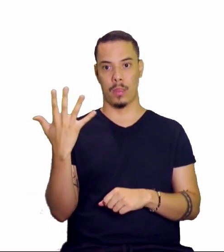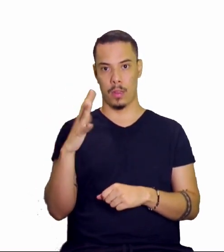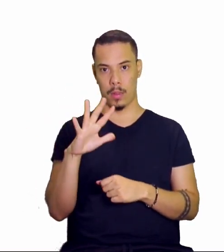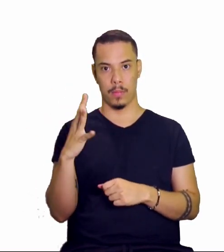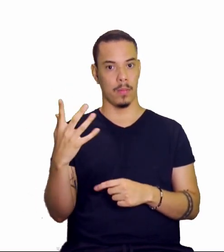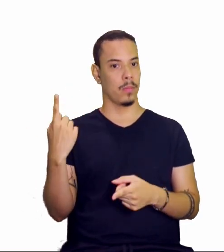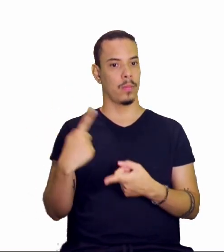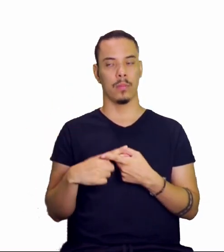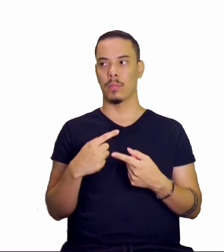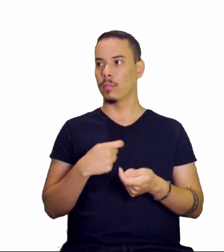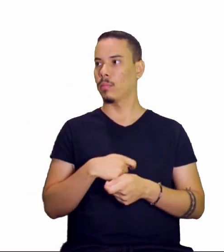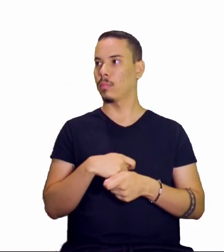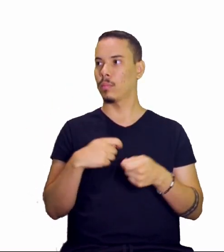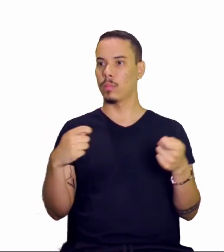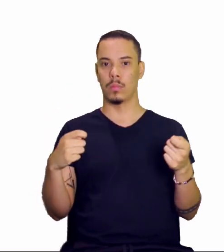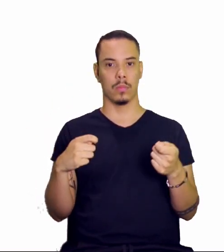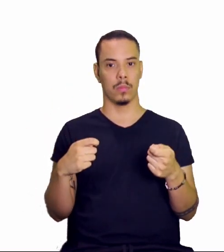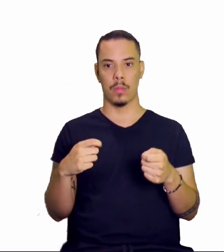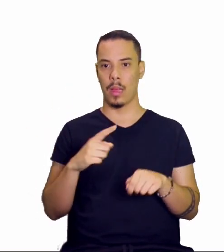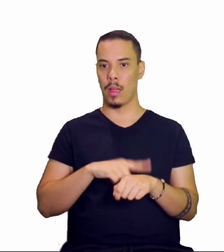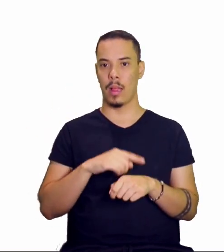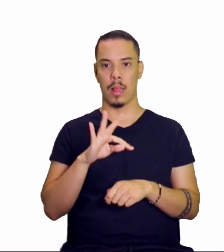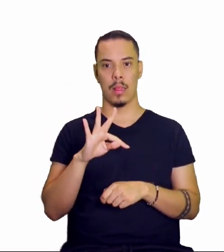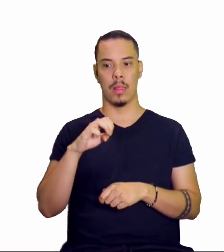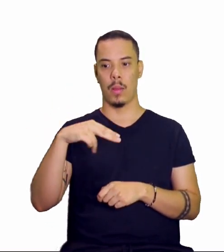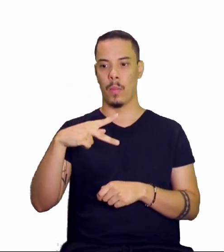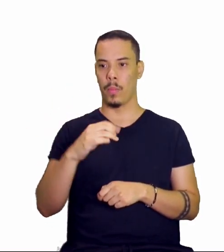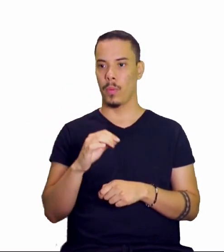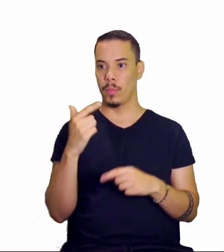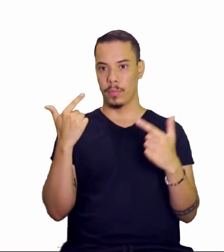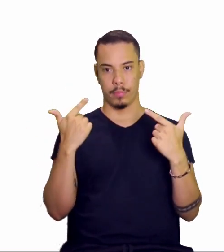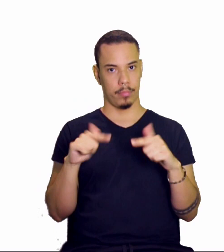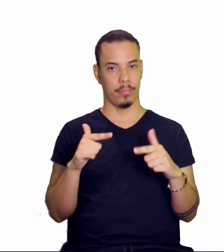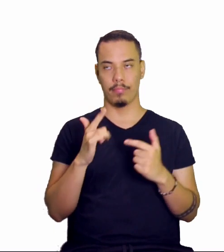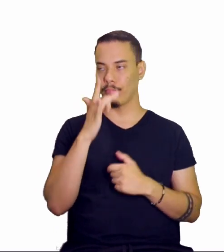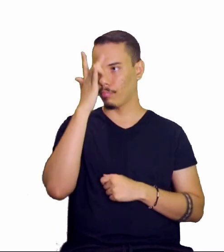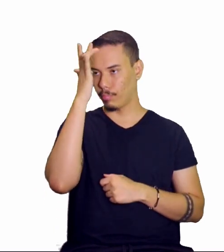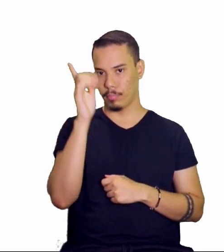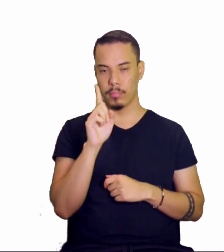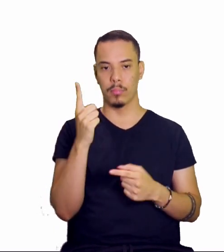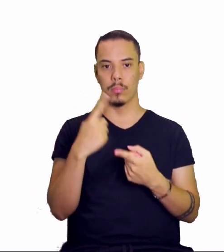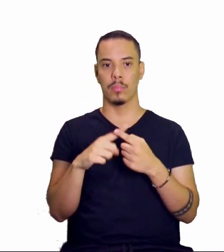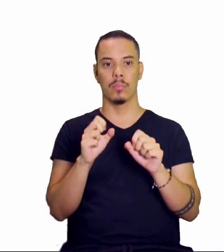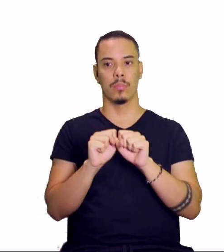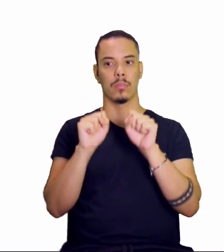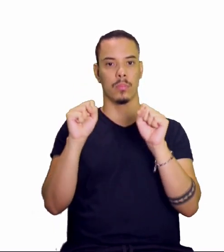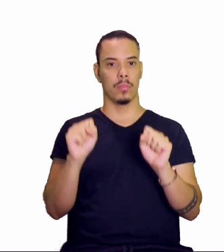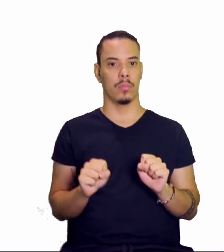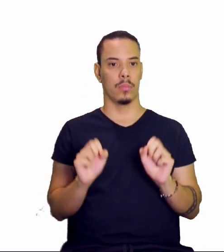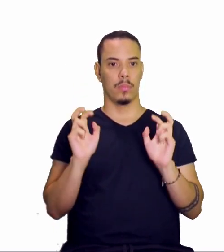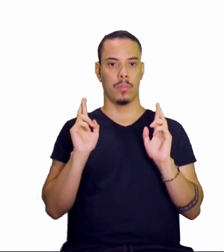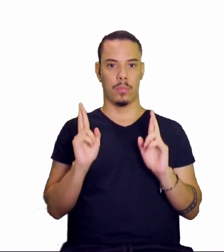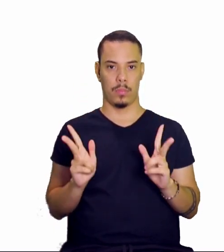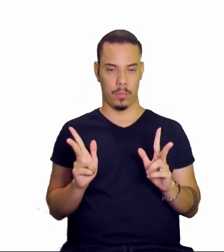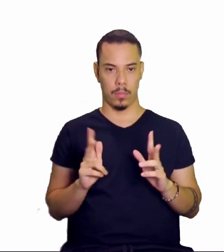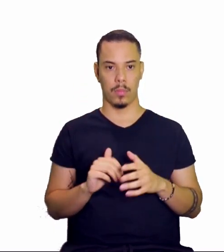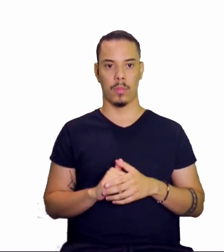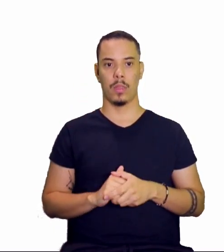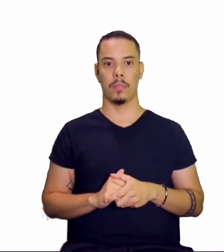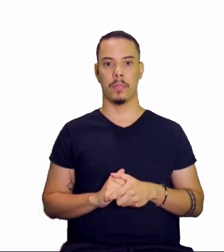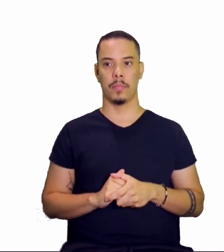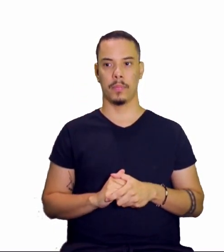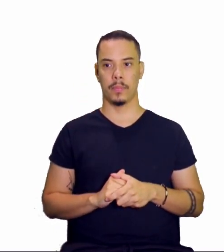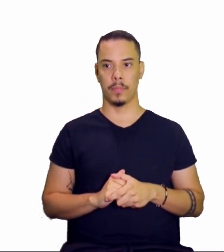o tempo lá da... O tempo já não tem essa facilidade do quilograma, né? Porque o sistema não é decimal, né? Ele